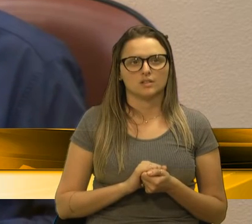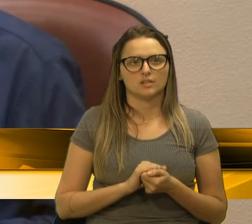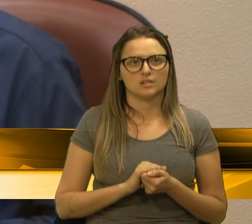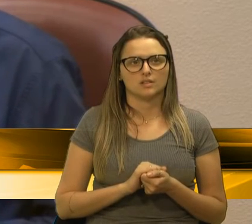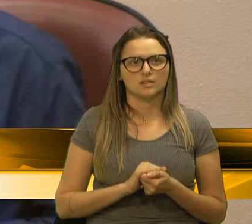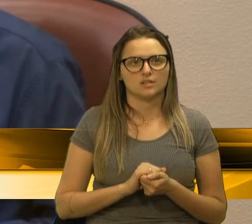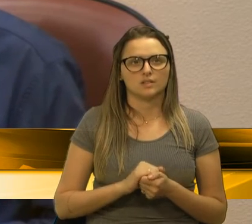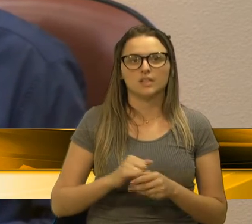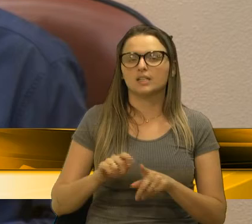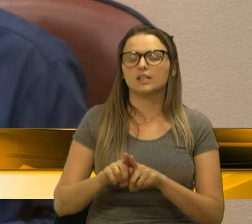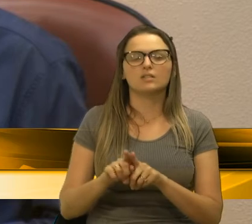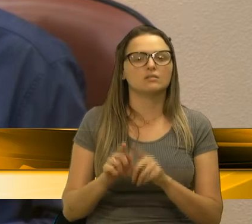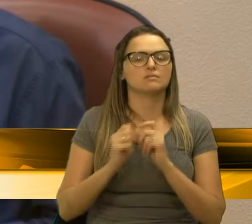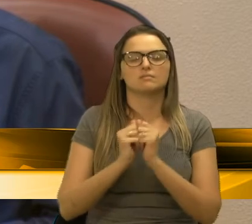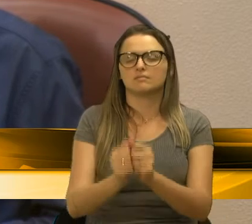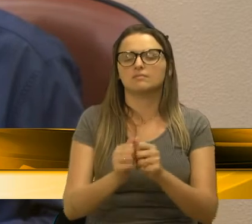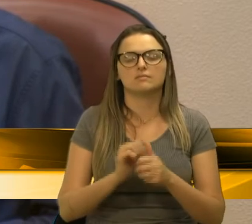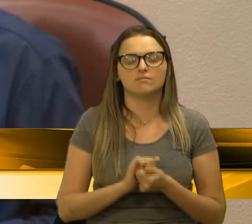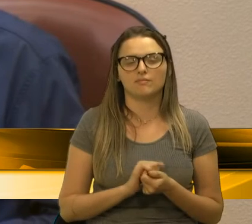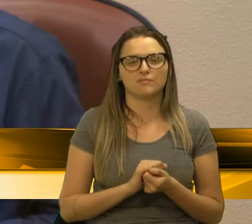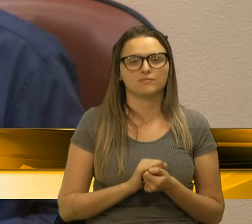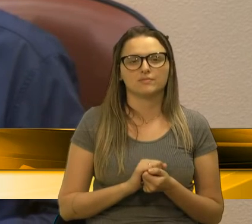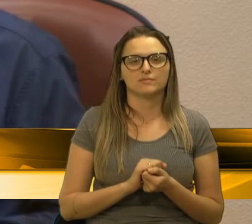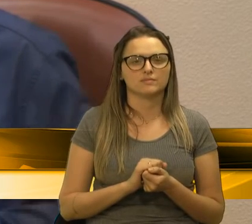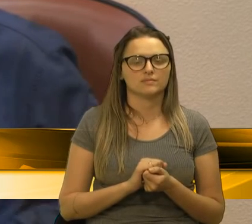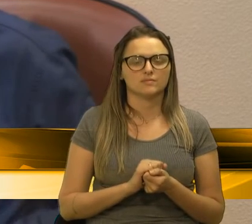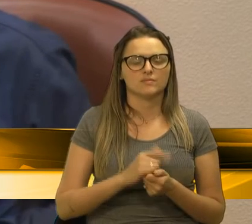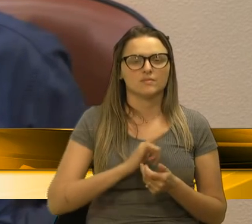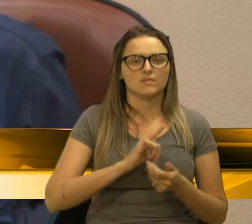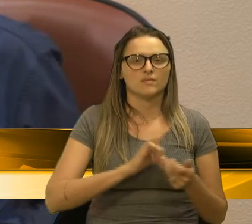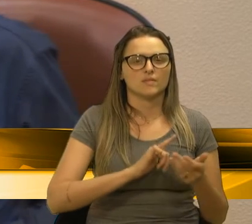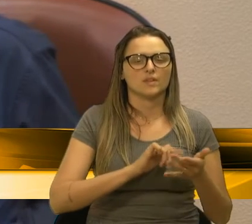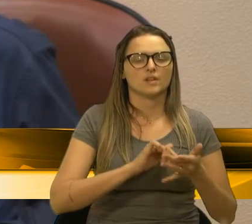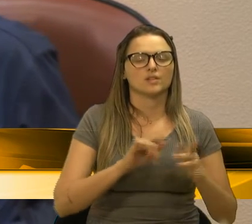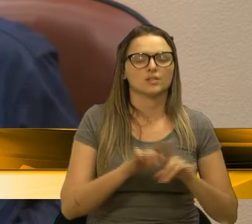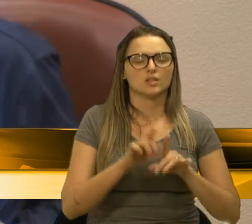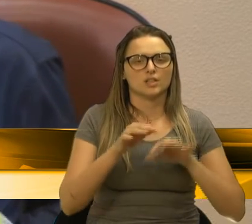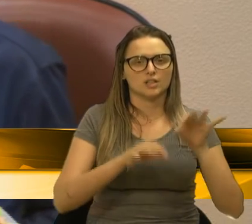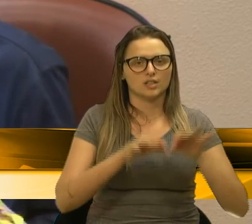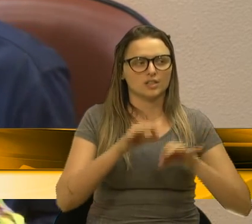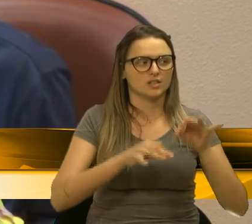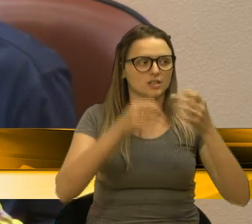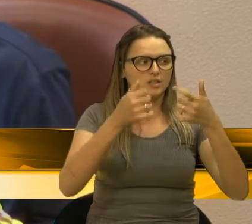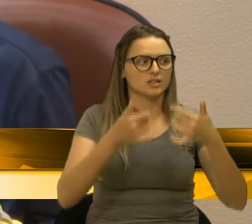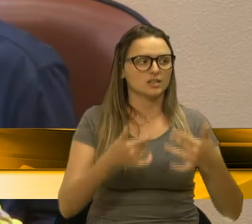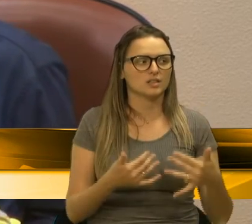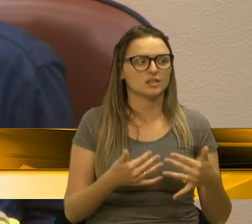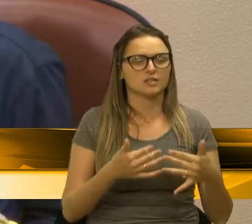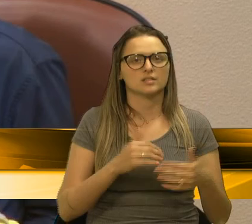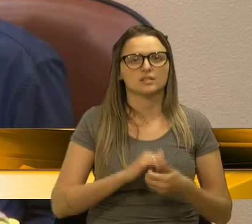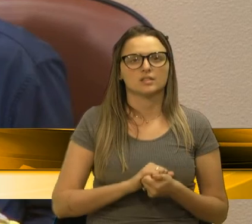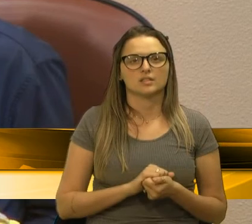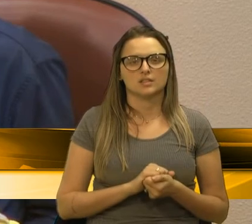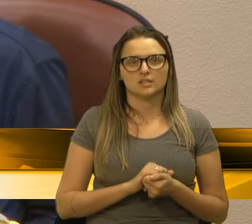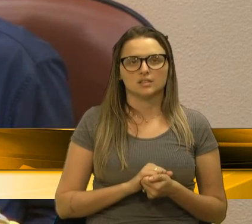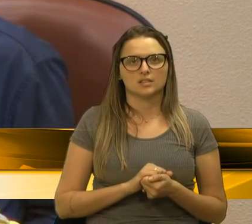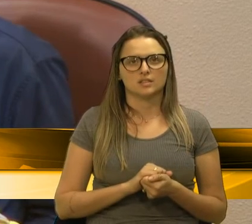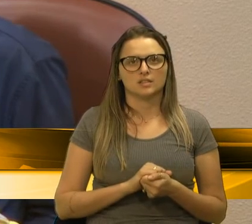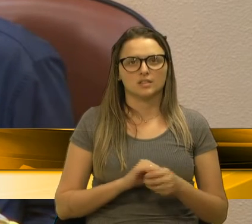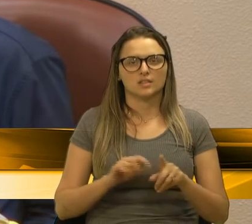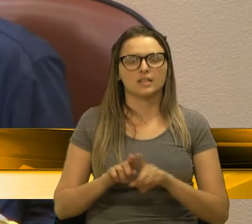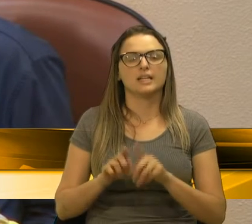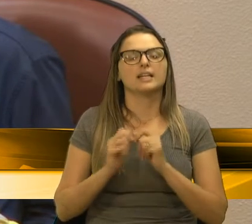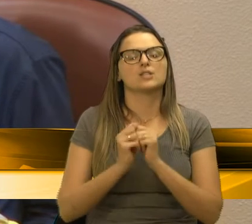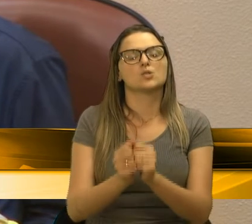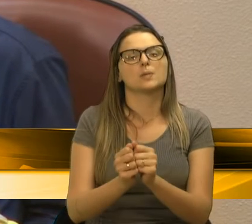denúncia, documento externo 373/2019, menciona que a justificativa para a proibição da realização da 19ª